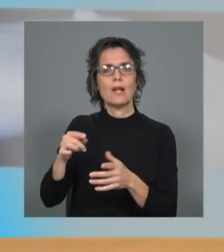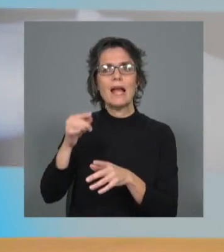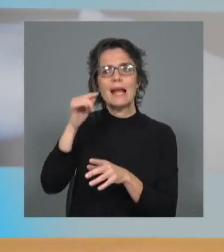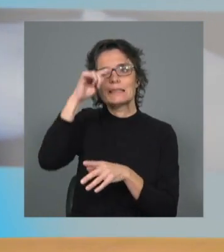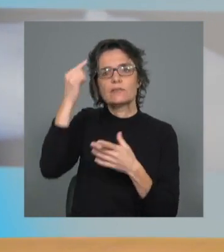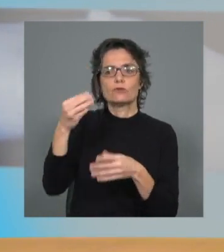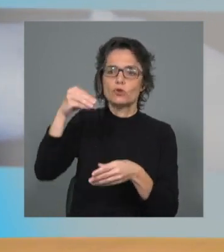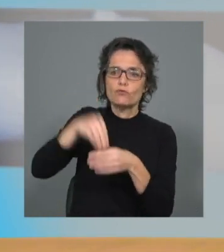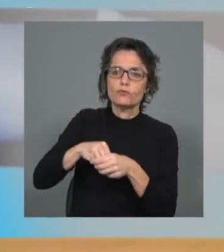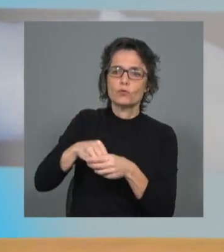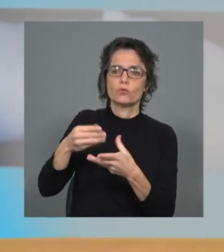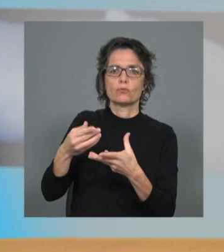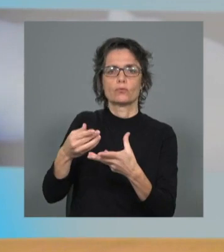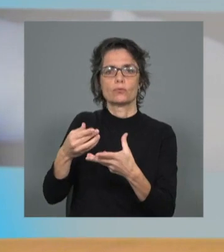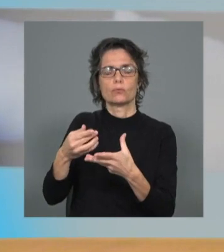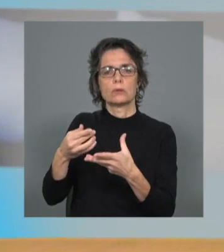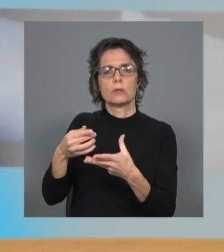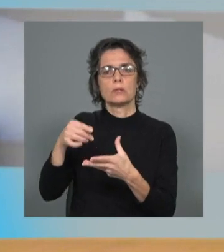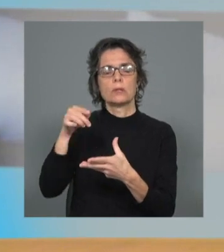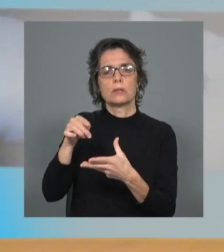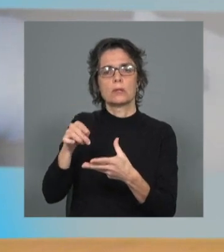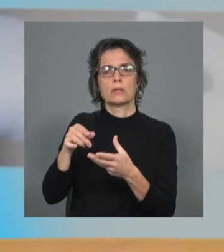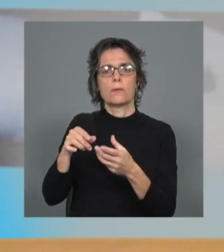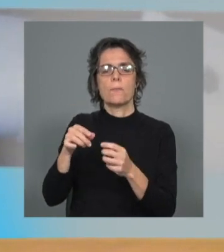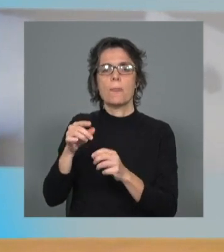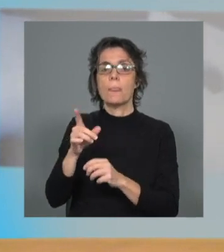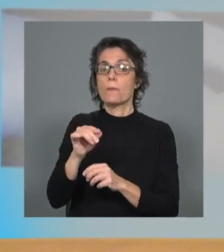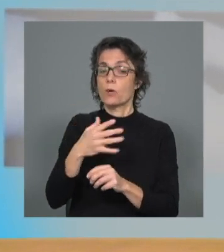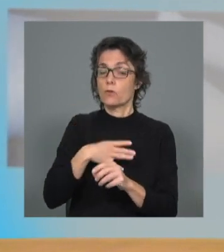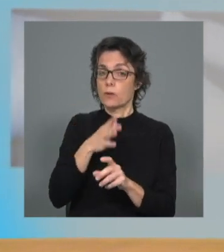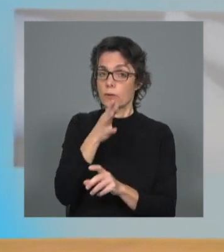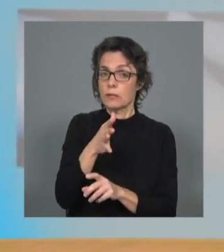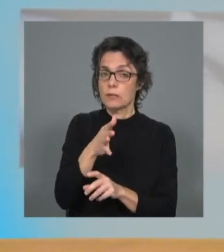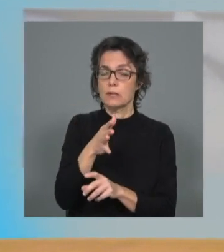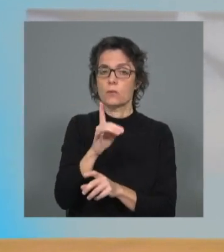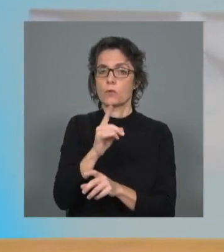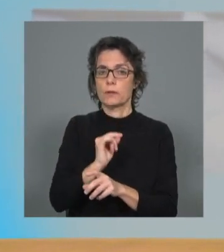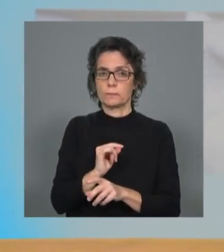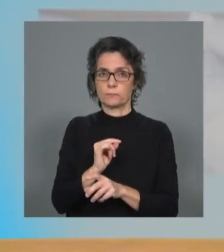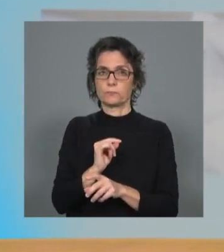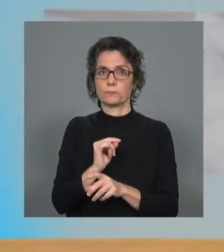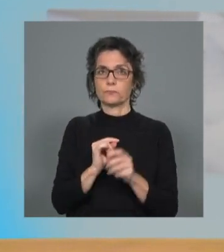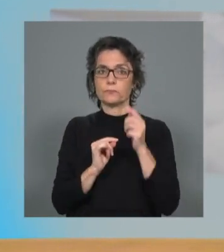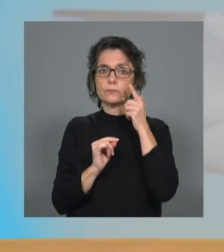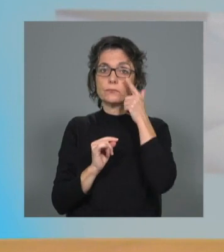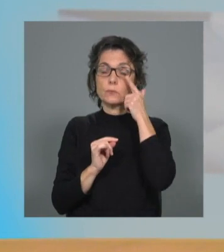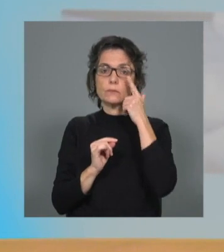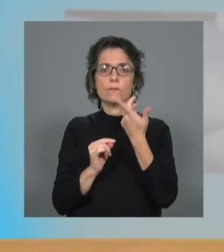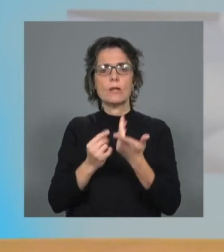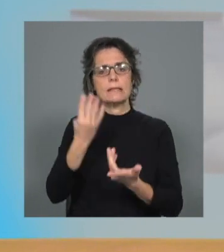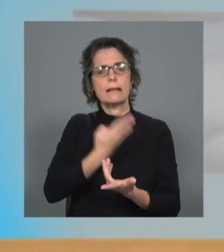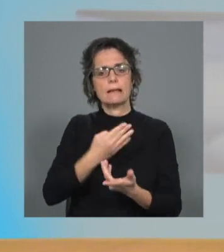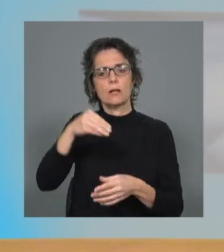exercer o voto. E atenção, queria também frisar que o direito ao voto